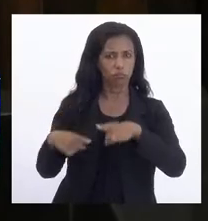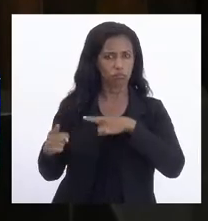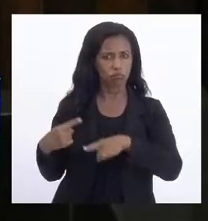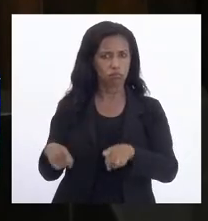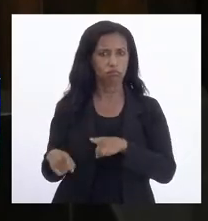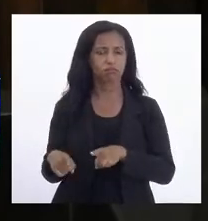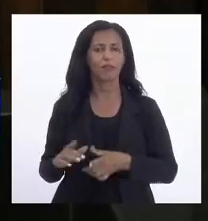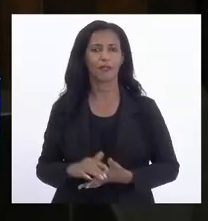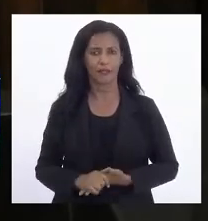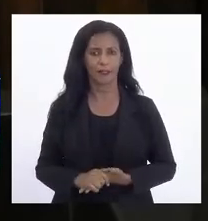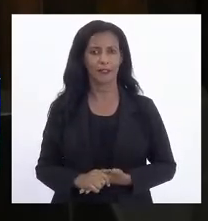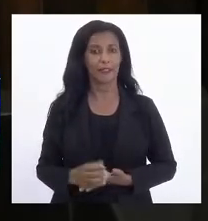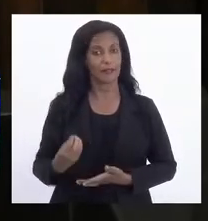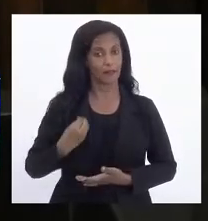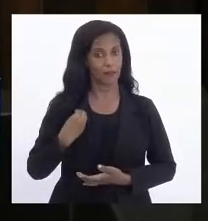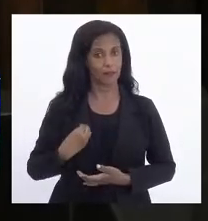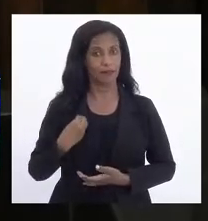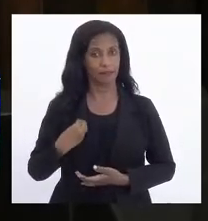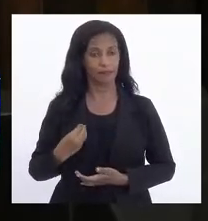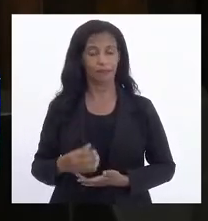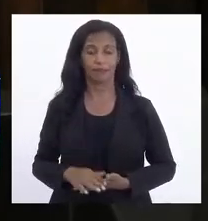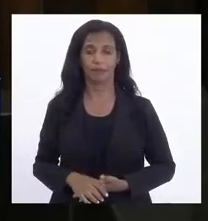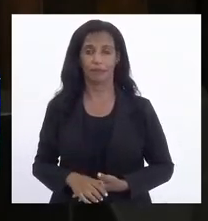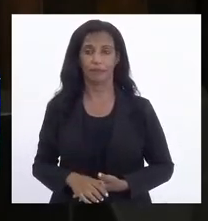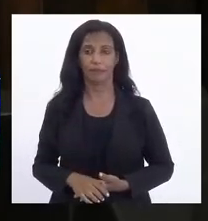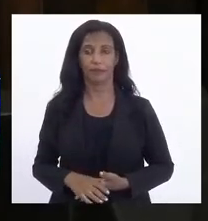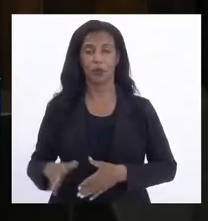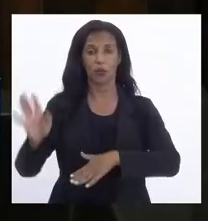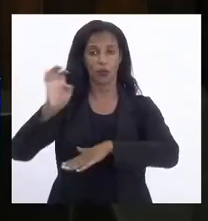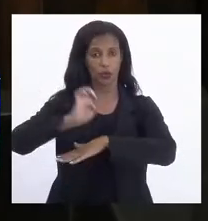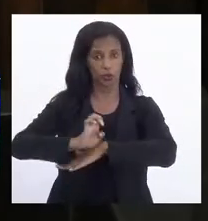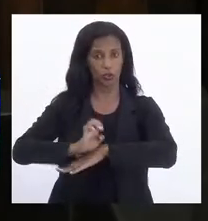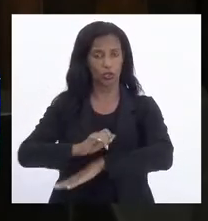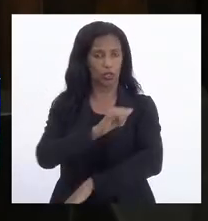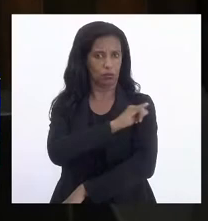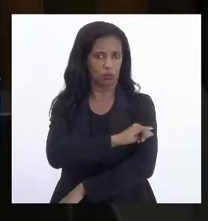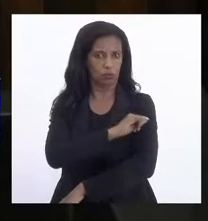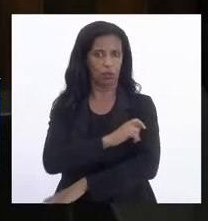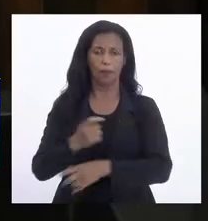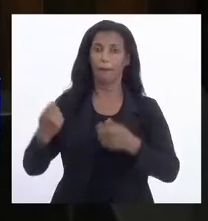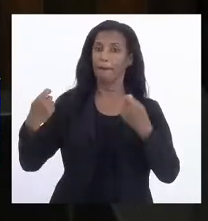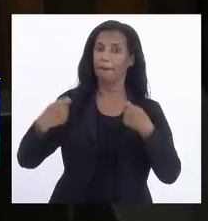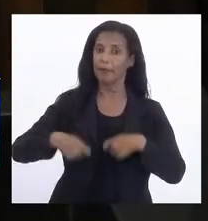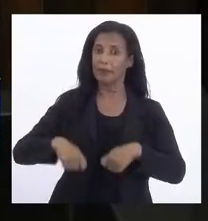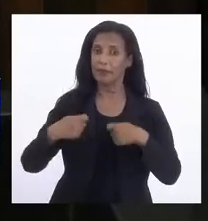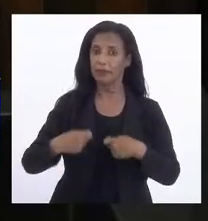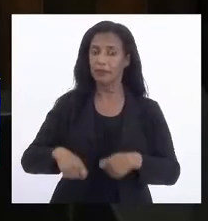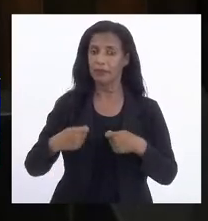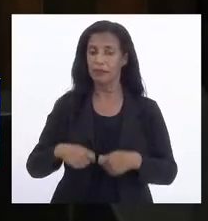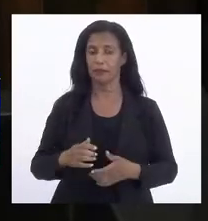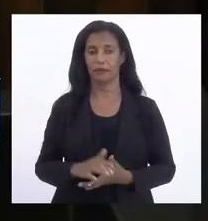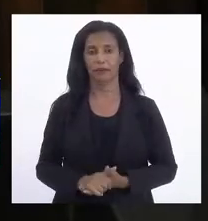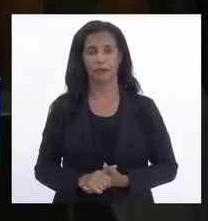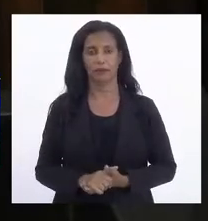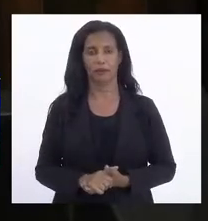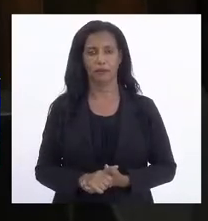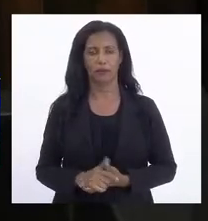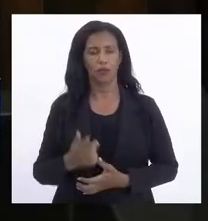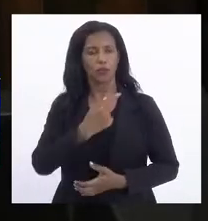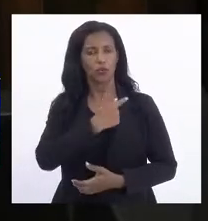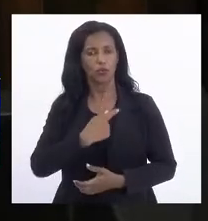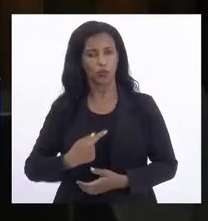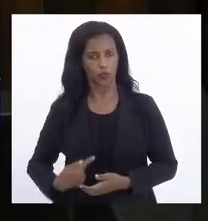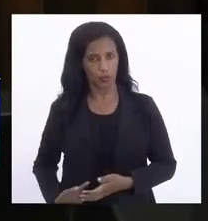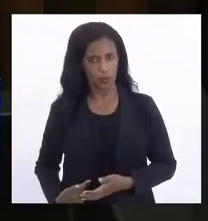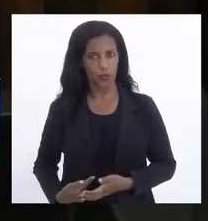que iremos viver. O Estado do Rio de Janeiro precisa de um